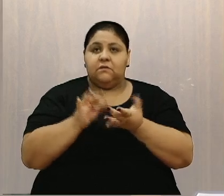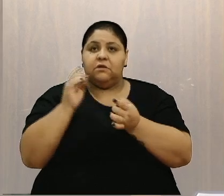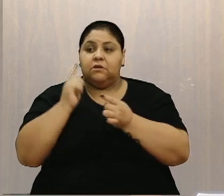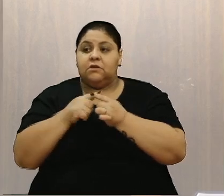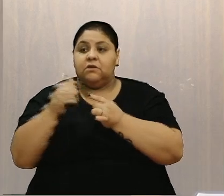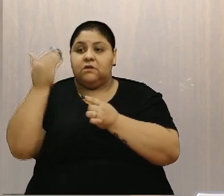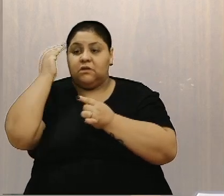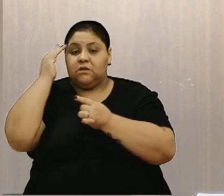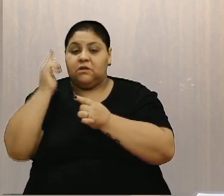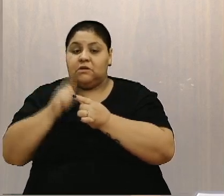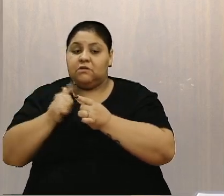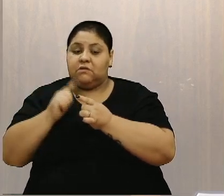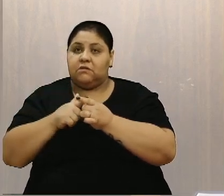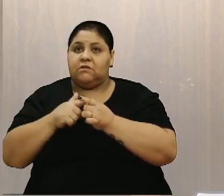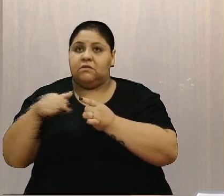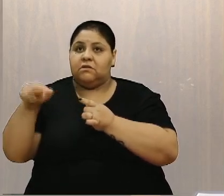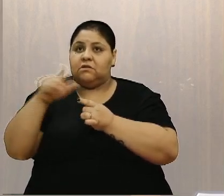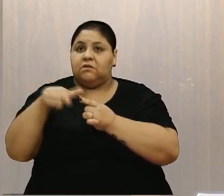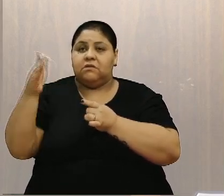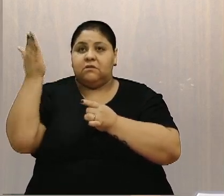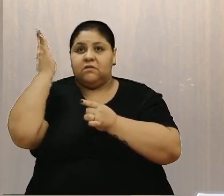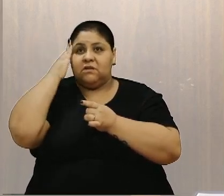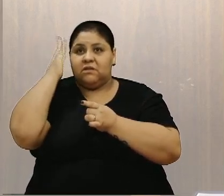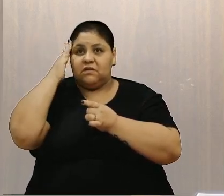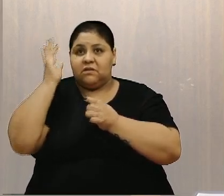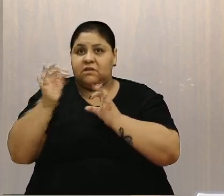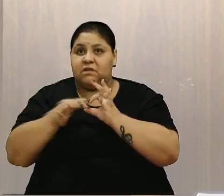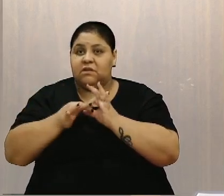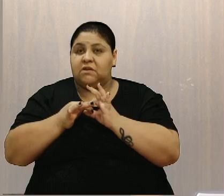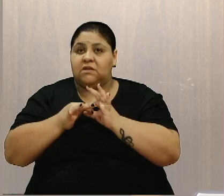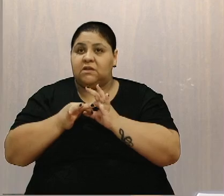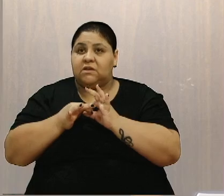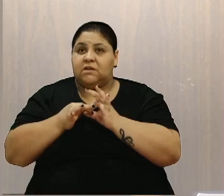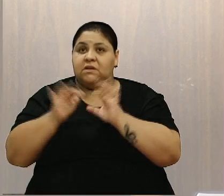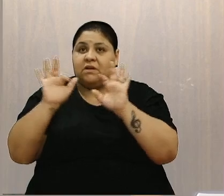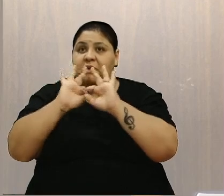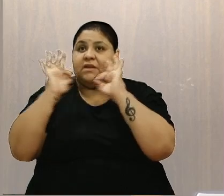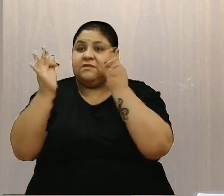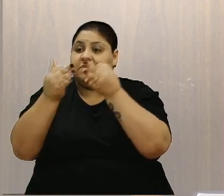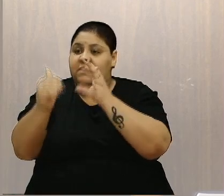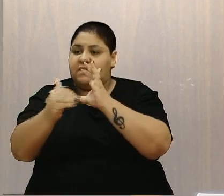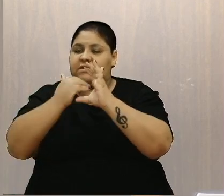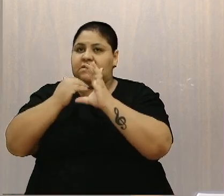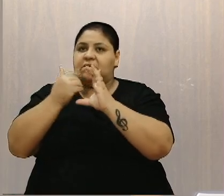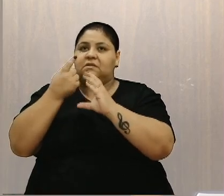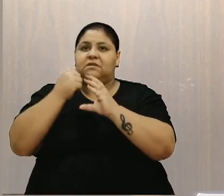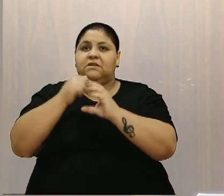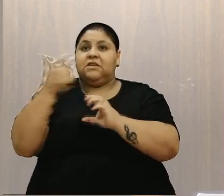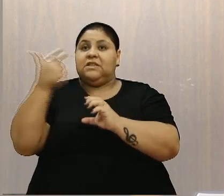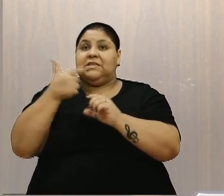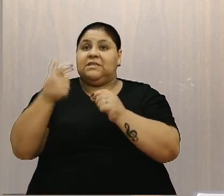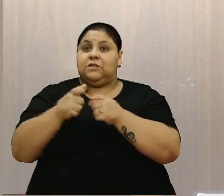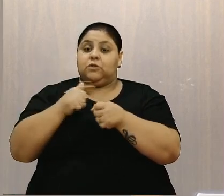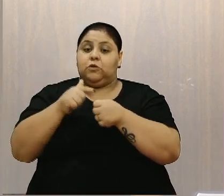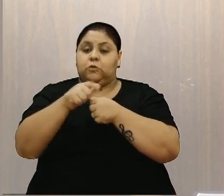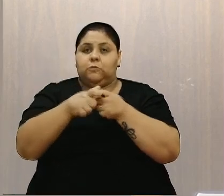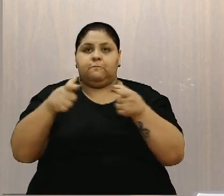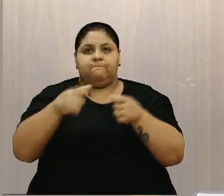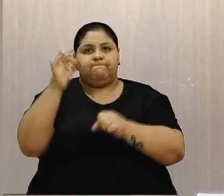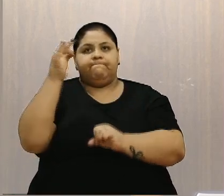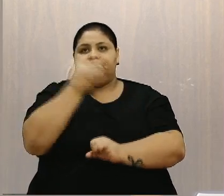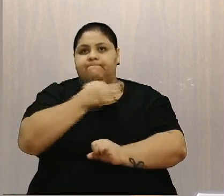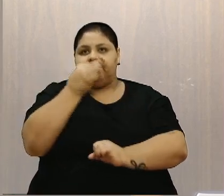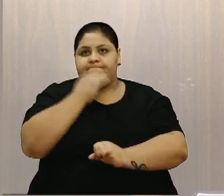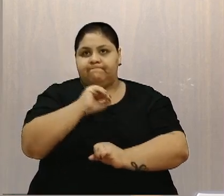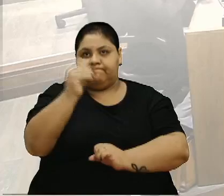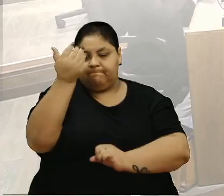gente entenda o porquê que a gente está abrindo mão que esse recurso venha também para a segunda maior cidade, que é Caxias do Sul.